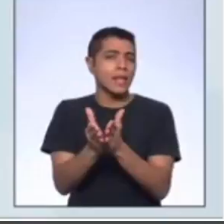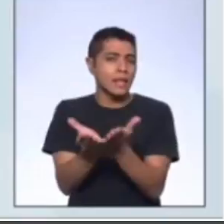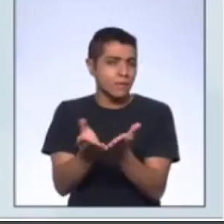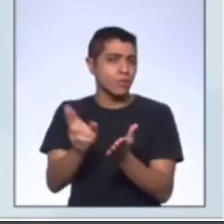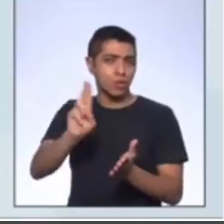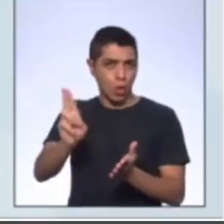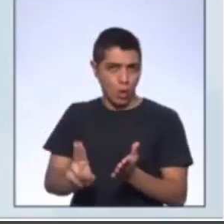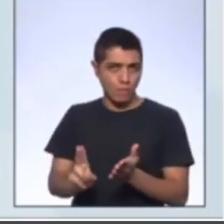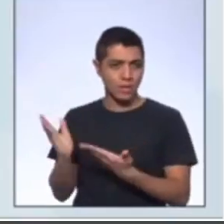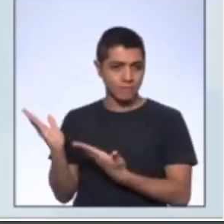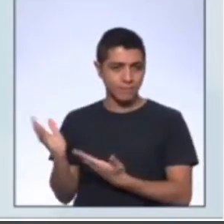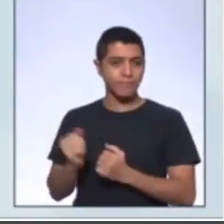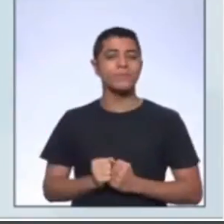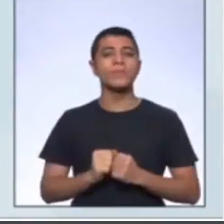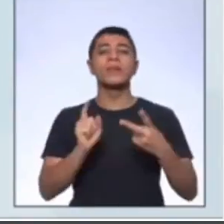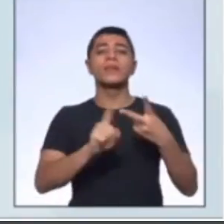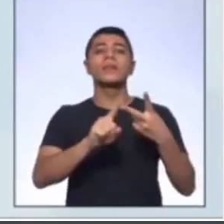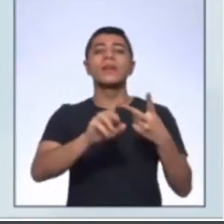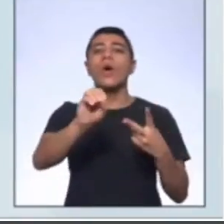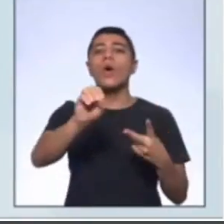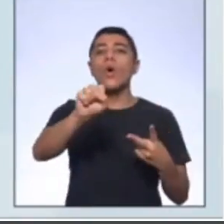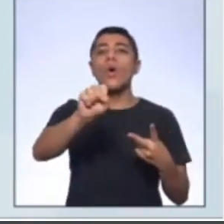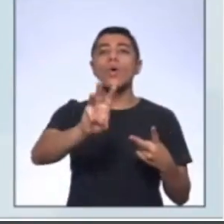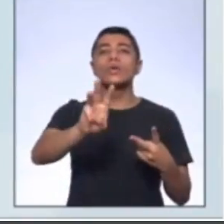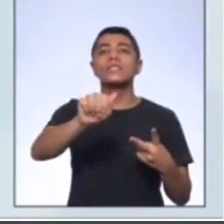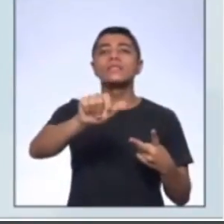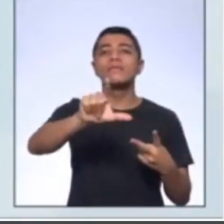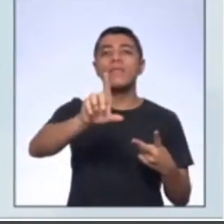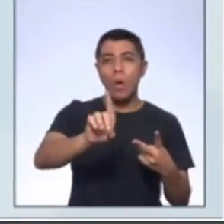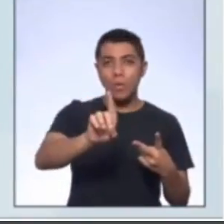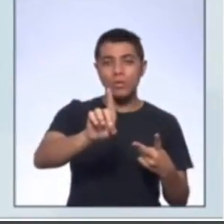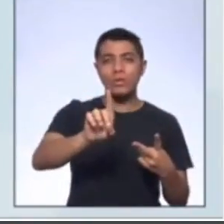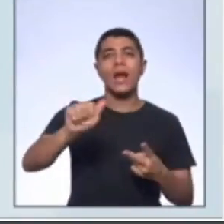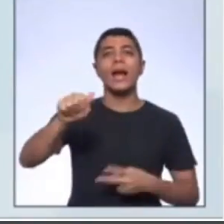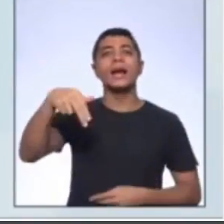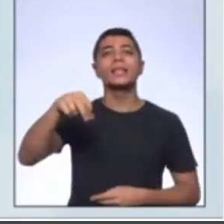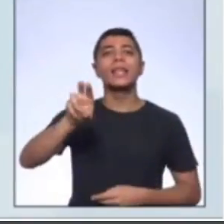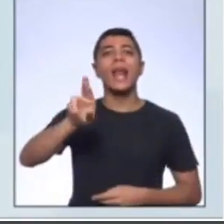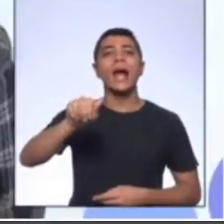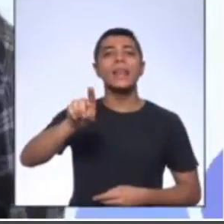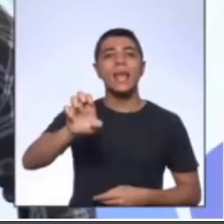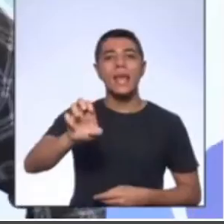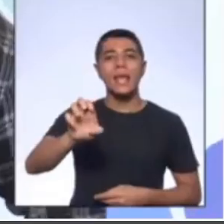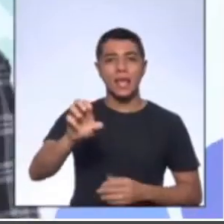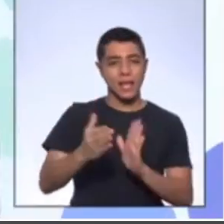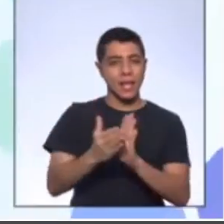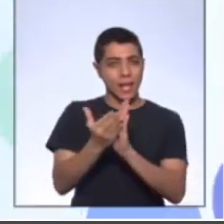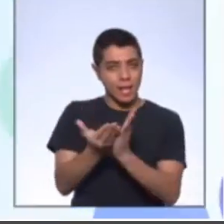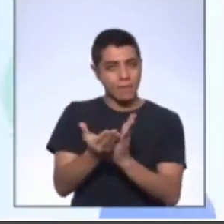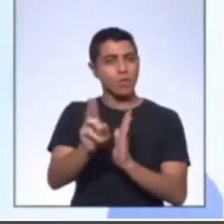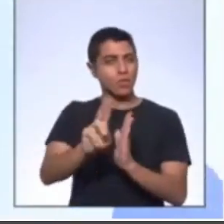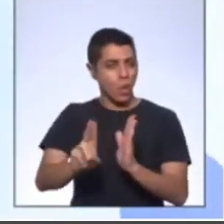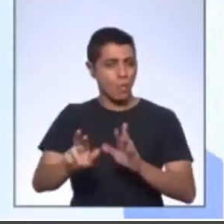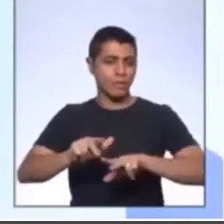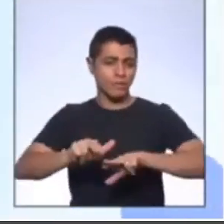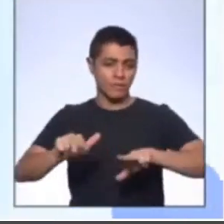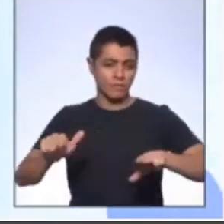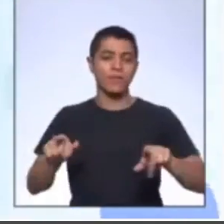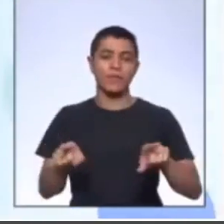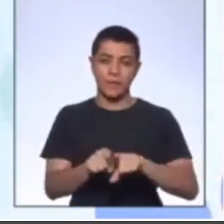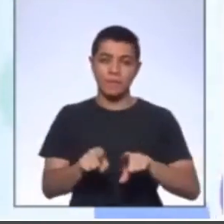memórias sentimentais de joão miramar serafim ponte grande e a peça teatral o rei da vela ah tá bom